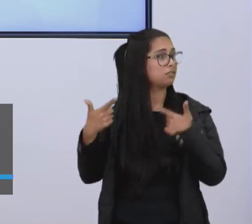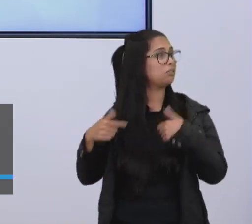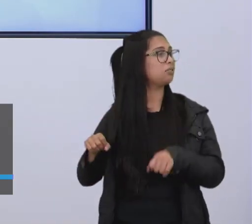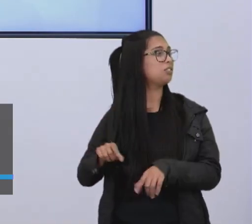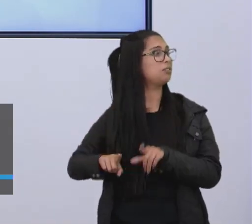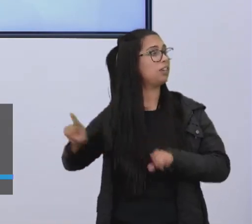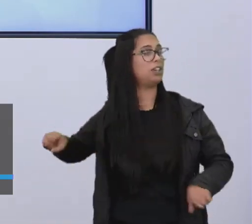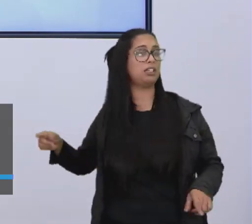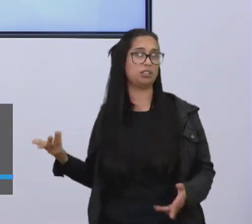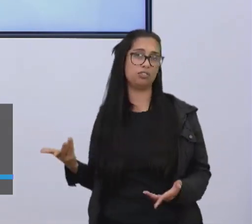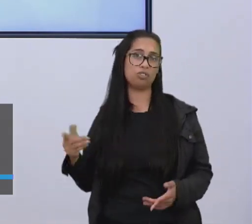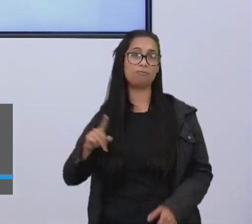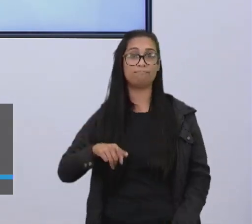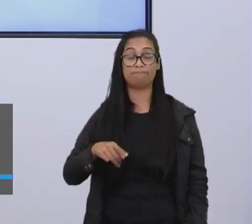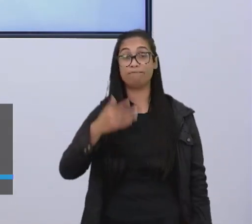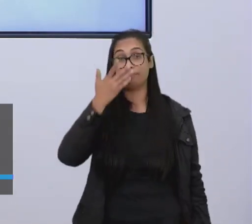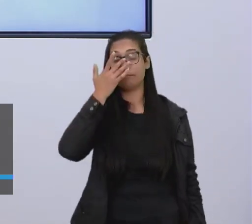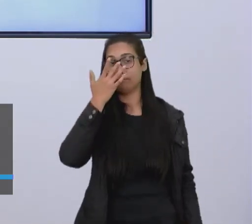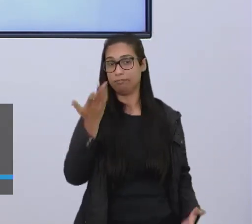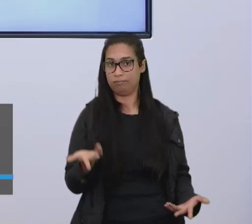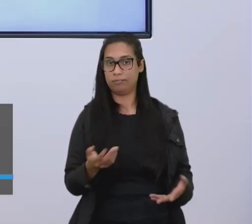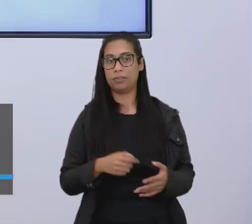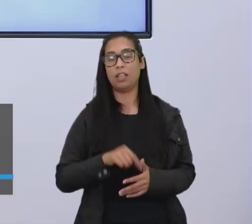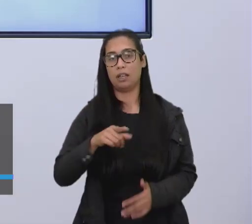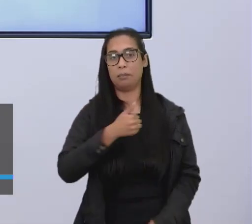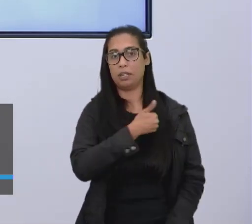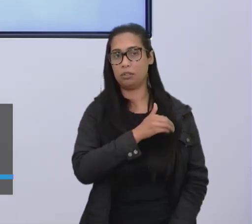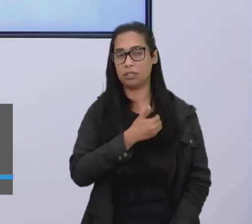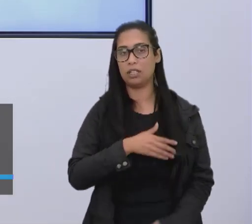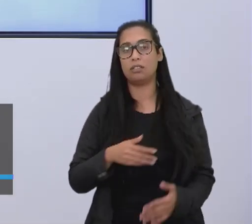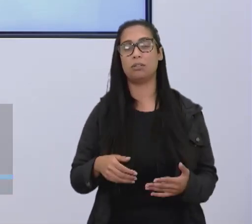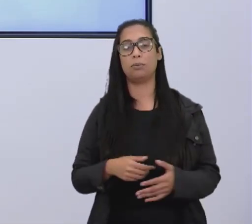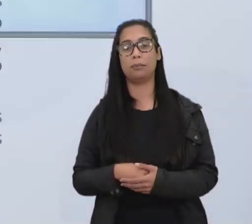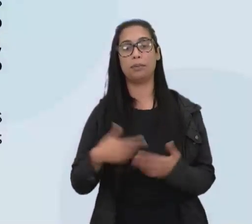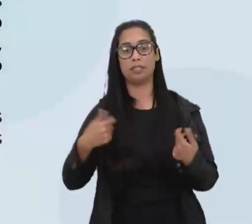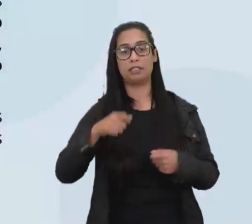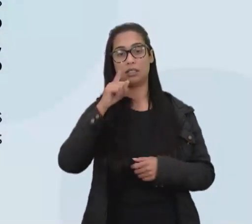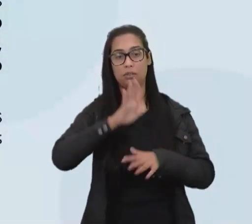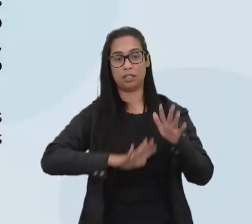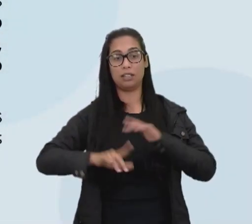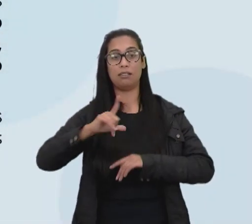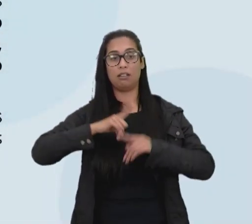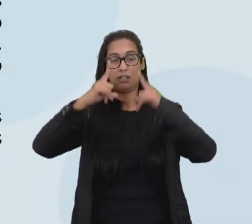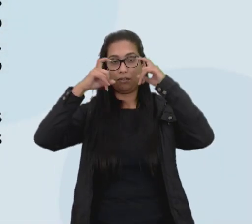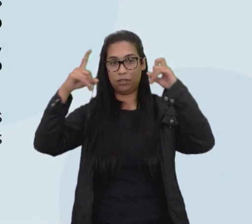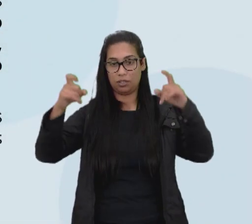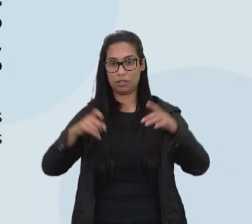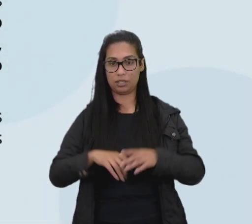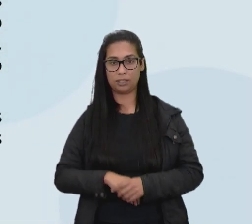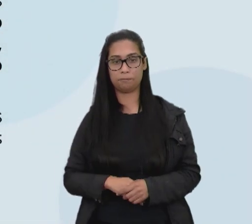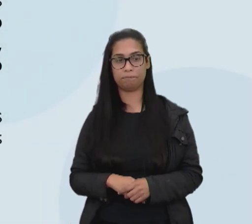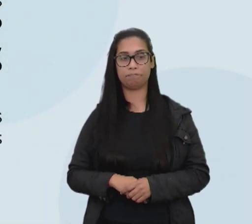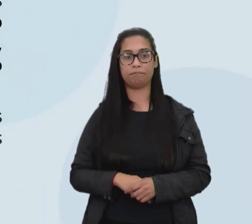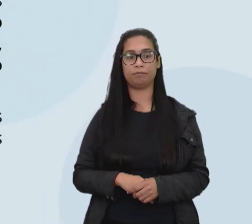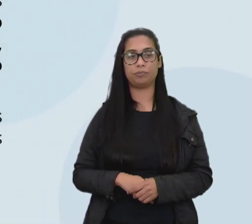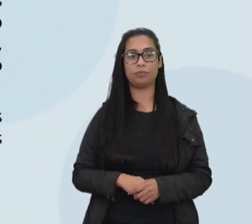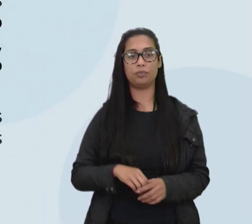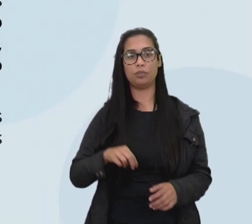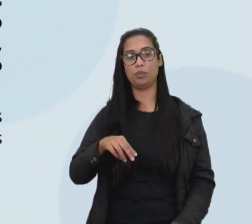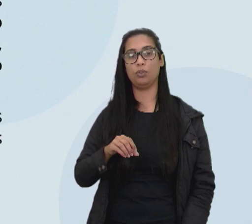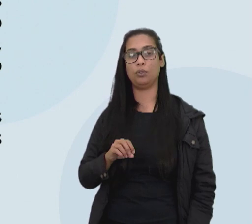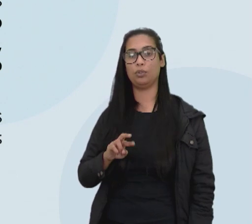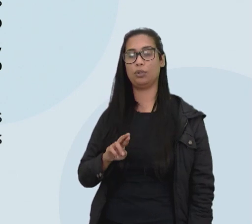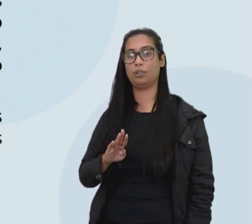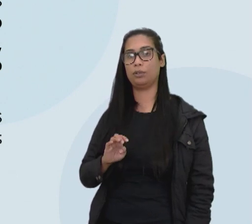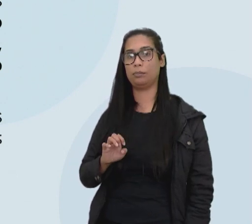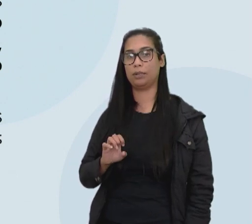estigma, né? E aí é que vem a questão da violência, que vai aparecer aí para vocês. O Norbert Elias, né, na pesquisa, ele falou